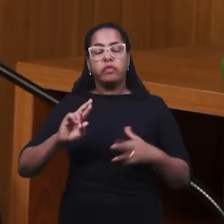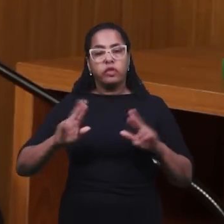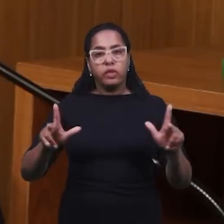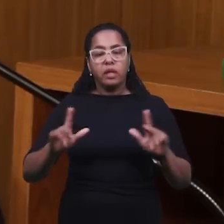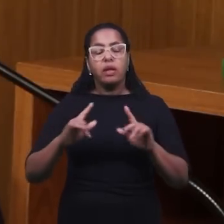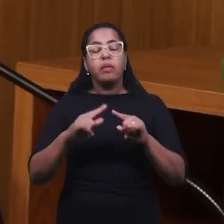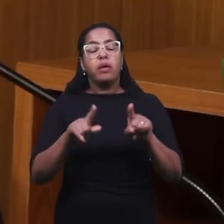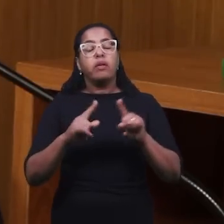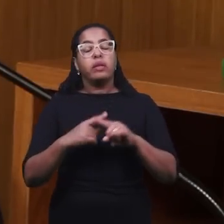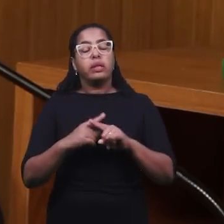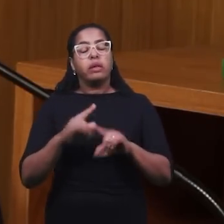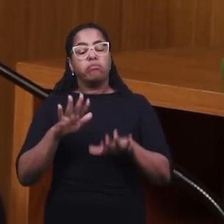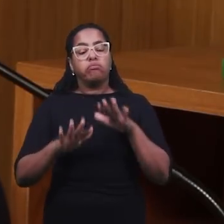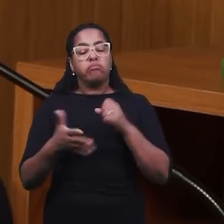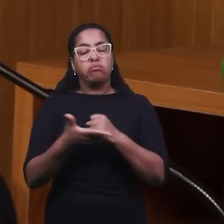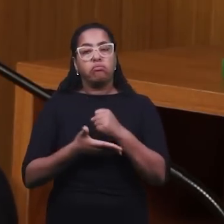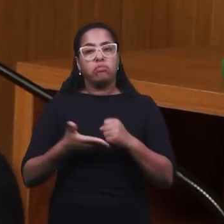formas diferentes,